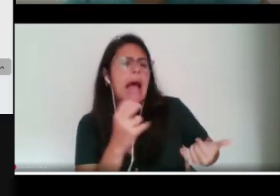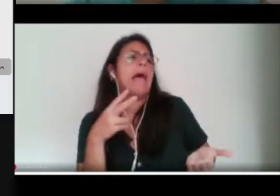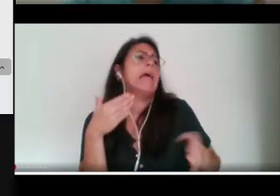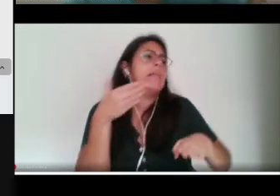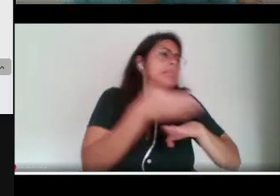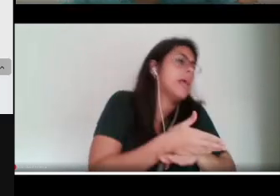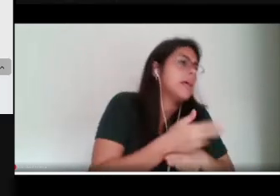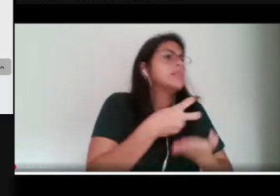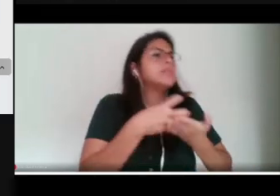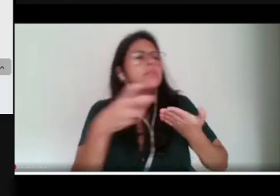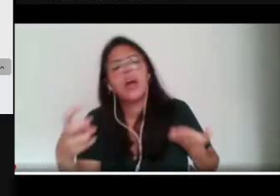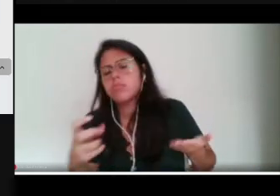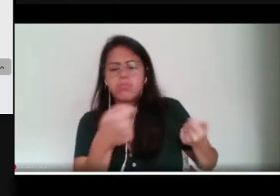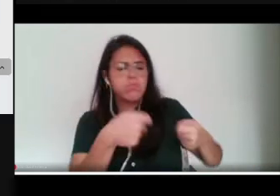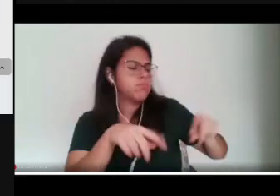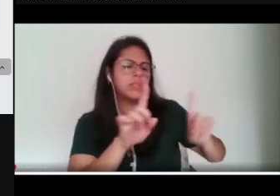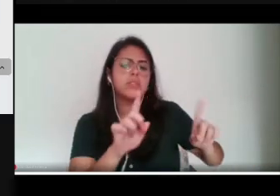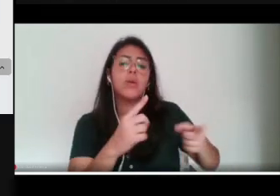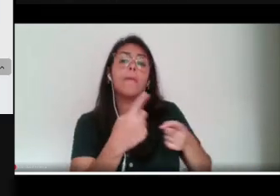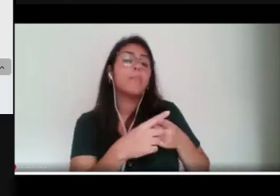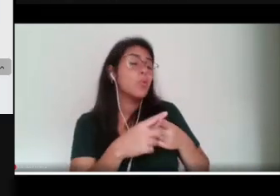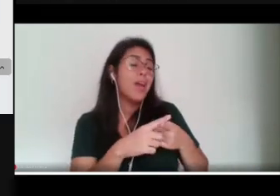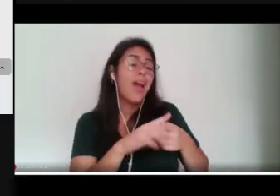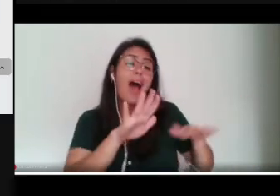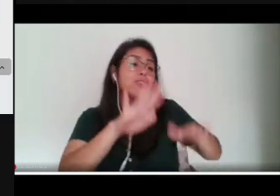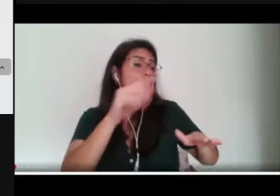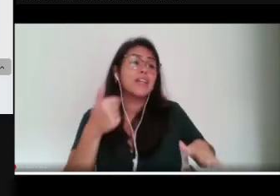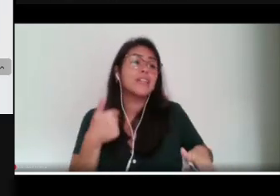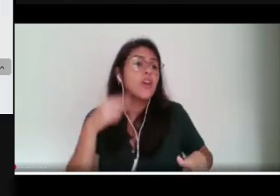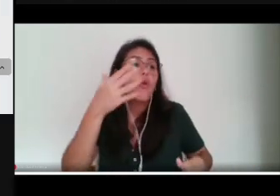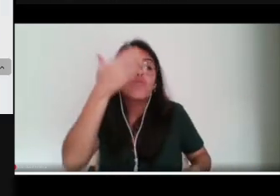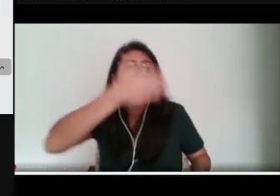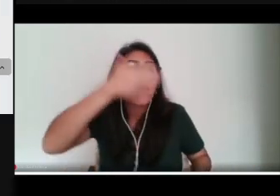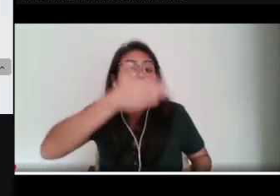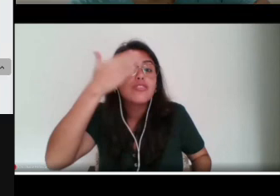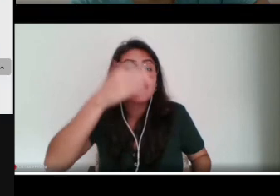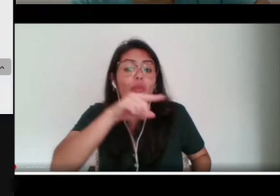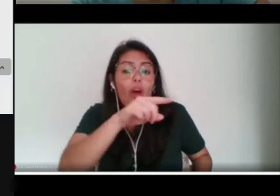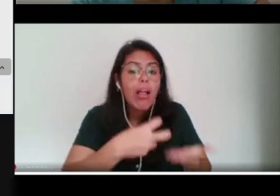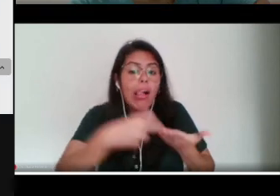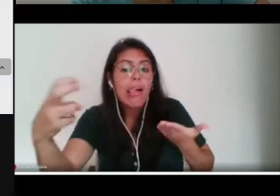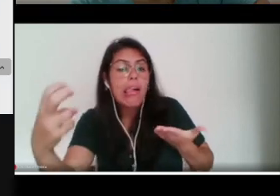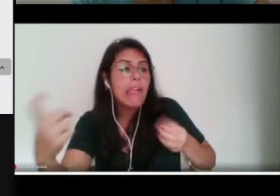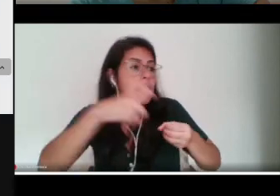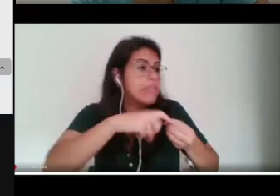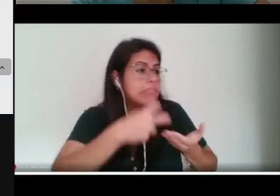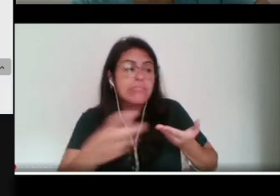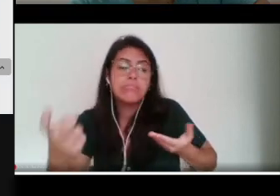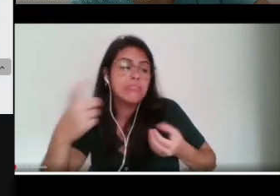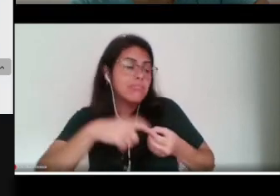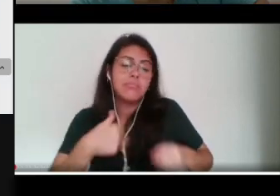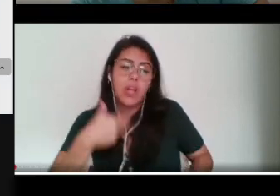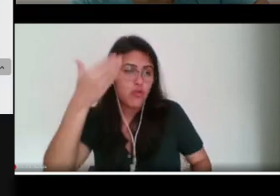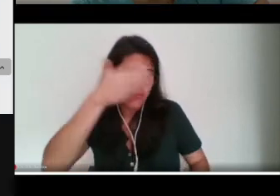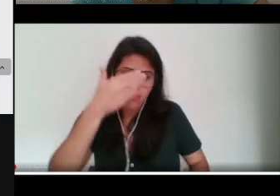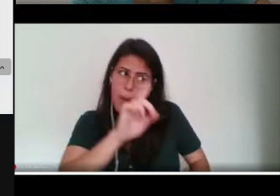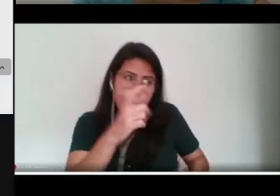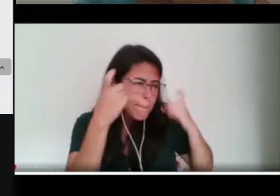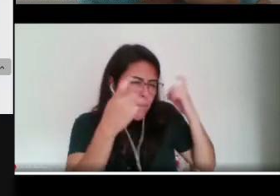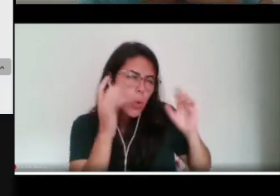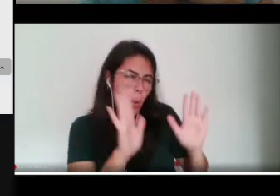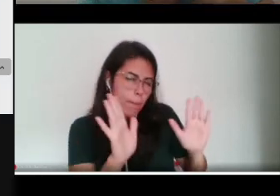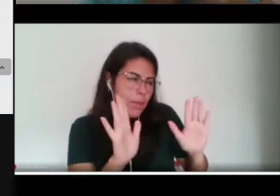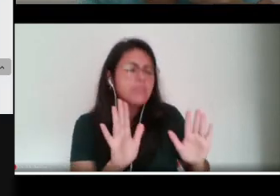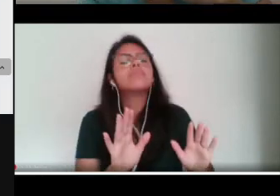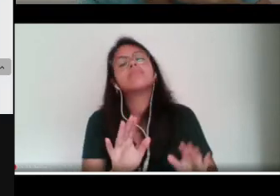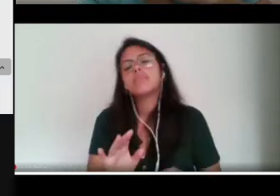se preocupa, tá? Tá, você me desculpa aí, viu? Desculpa aí, gente. Alguém tem alguma outra